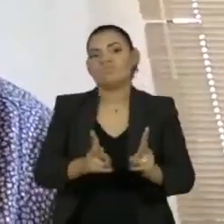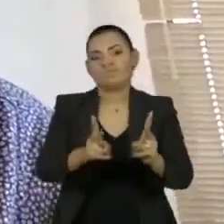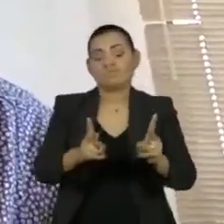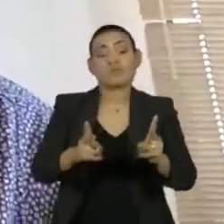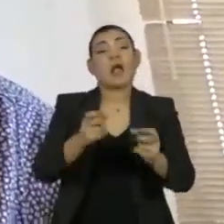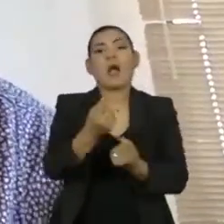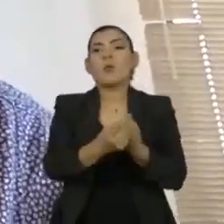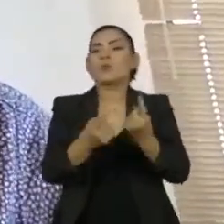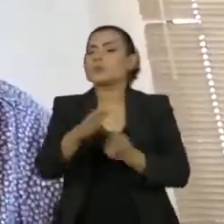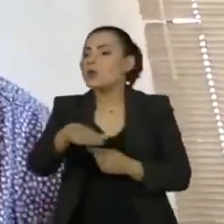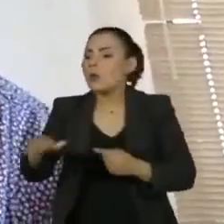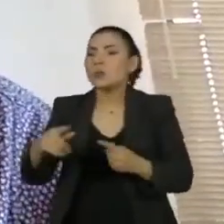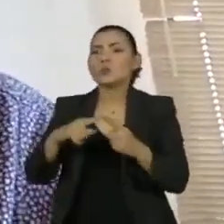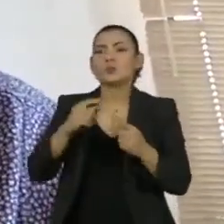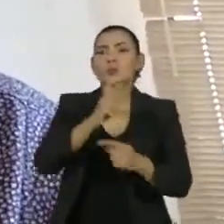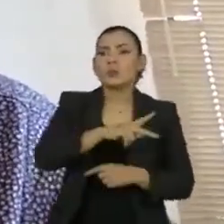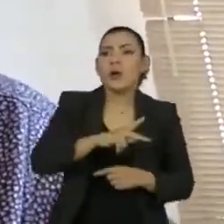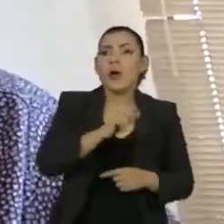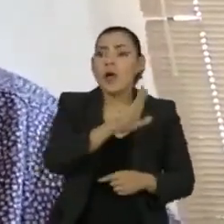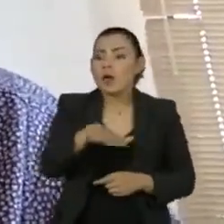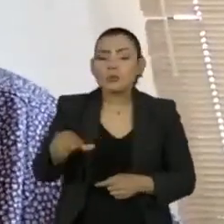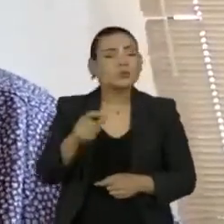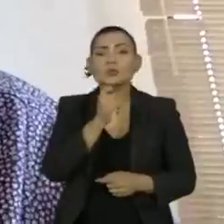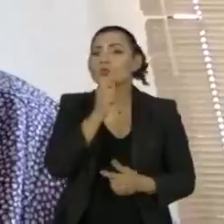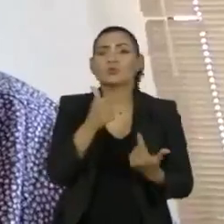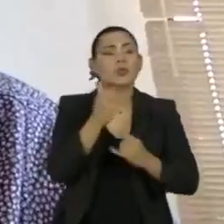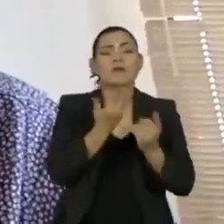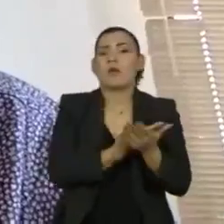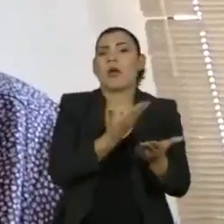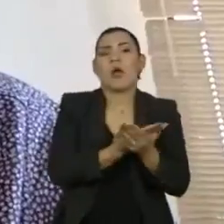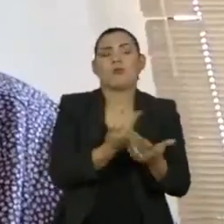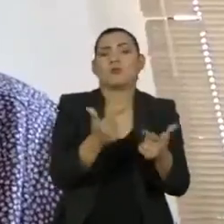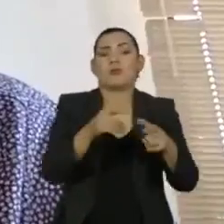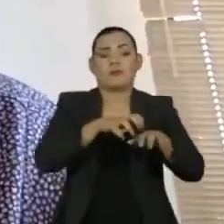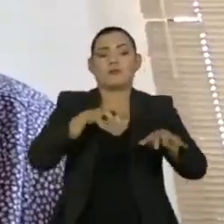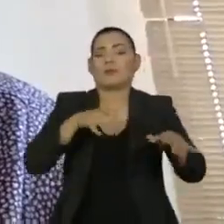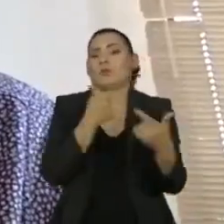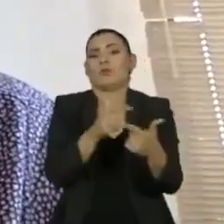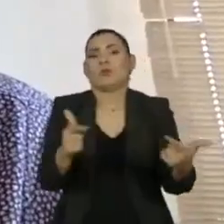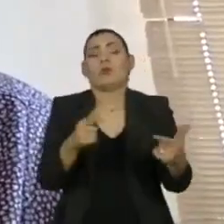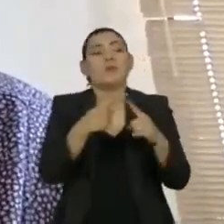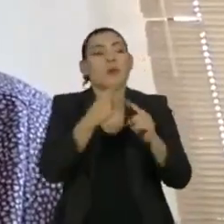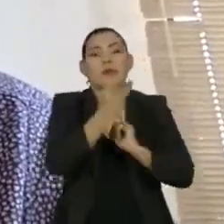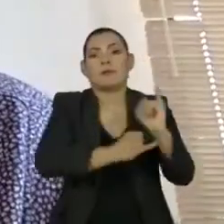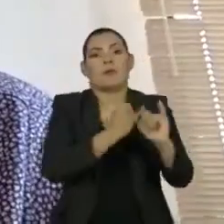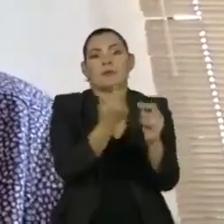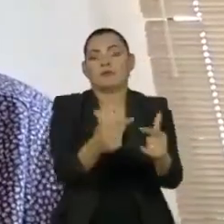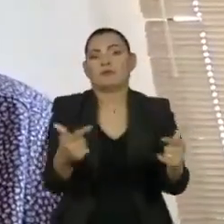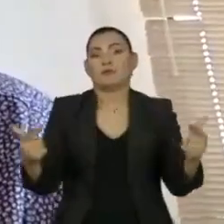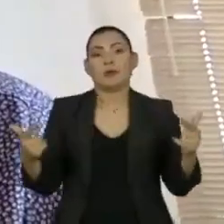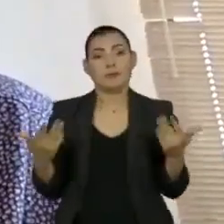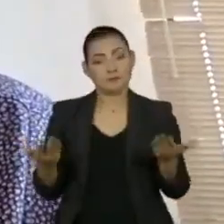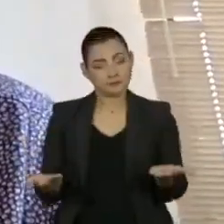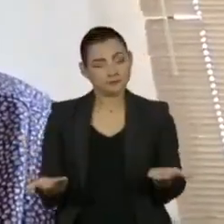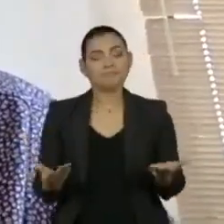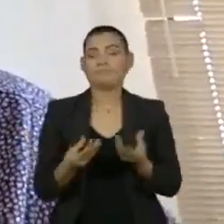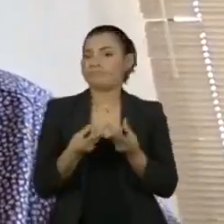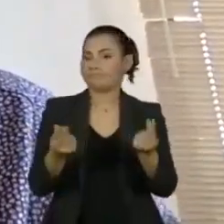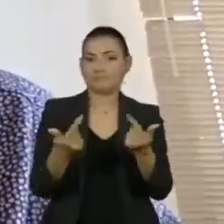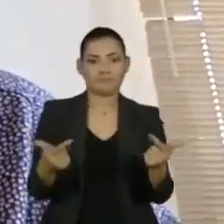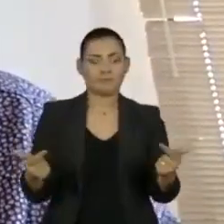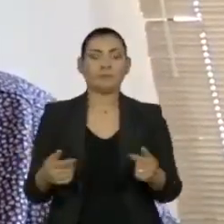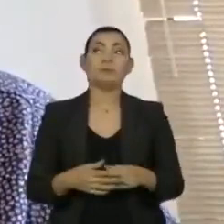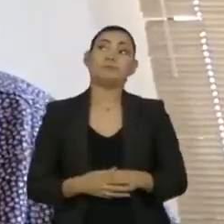muitos alunos, muitos estudantes ficaram sem poder acessar as suas aulas por não terem, por exemplo, uma internet de